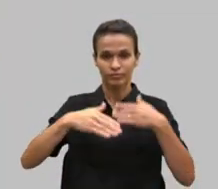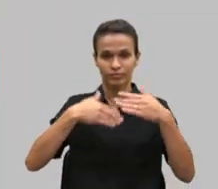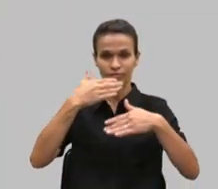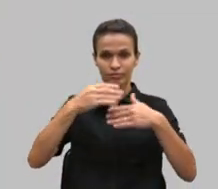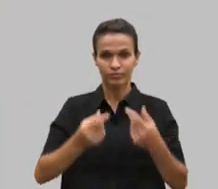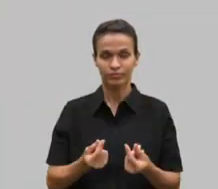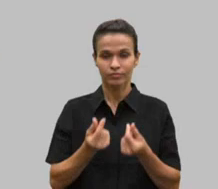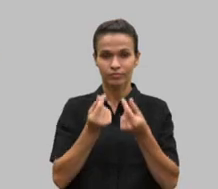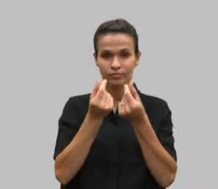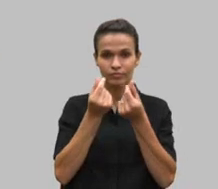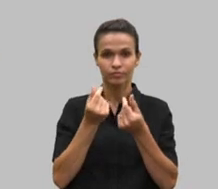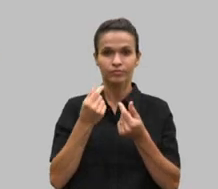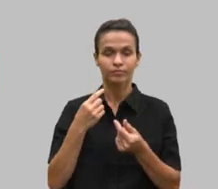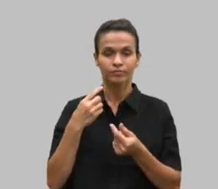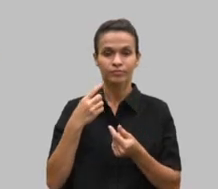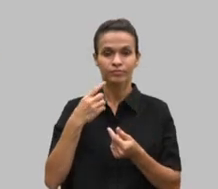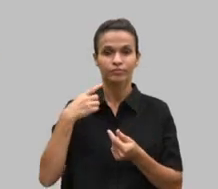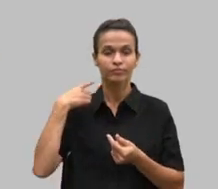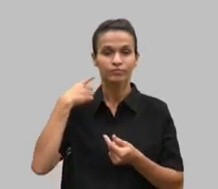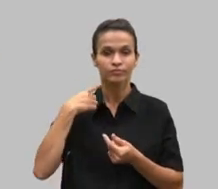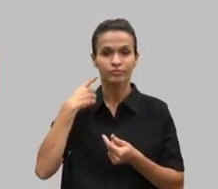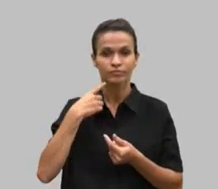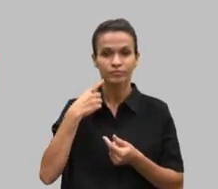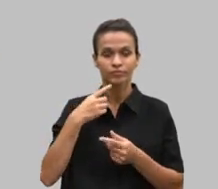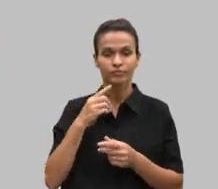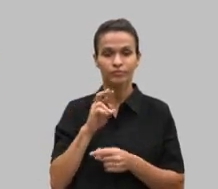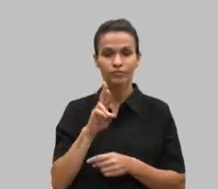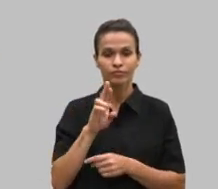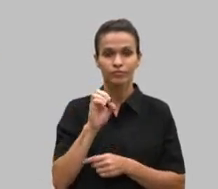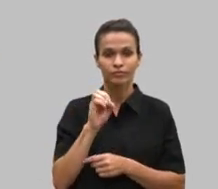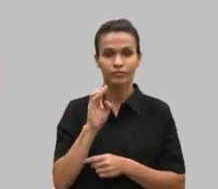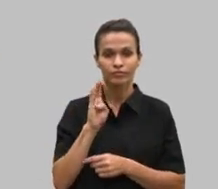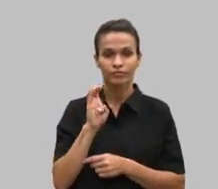deputado estadual Roberto Andrade